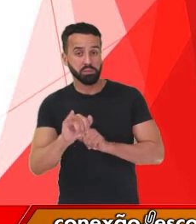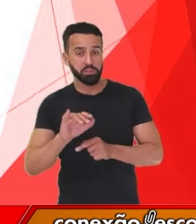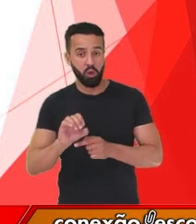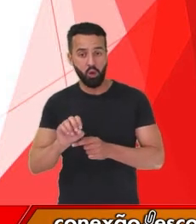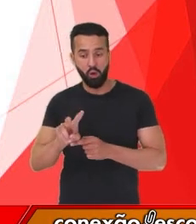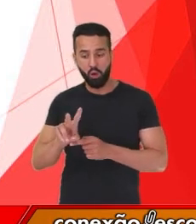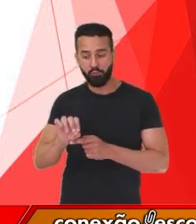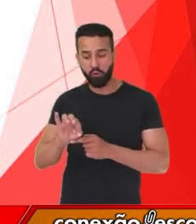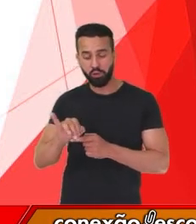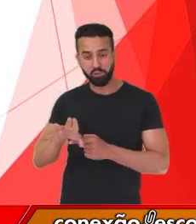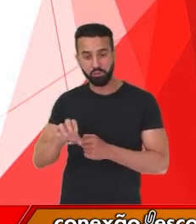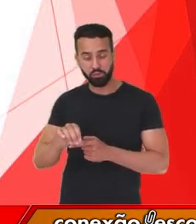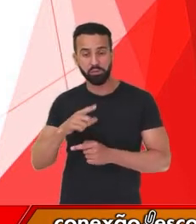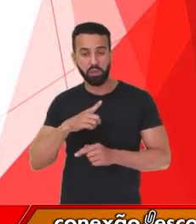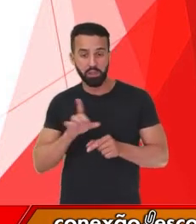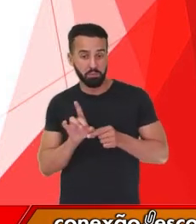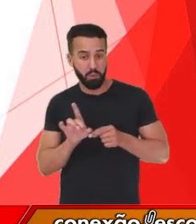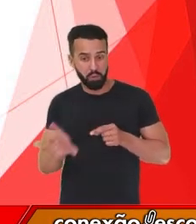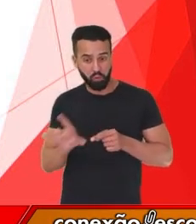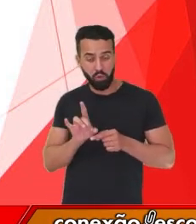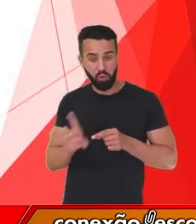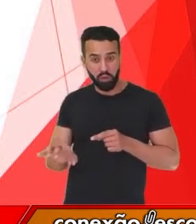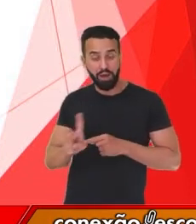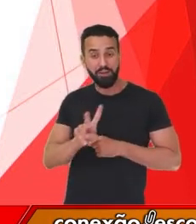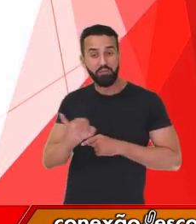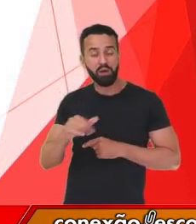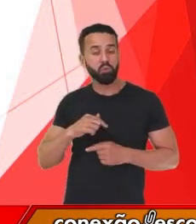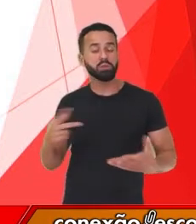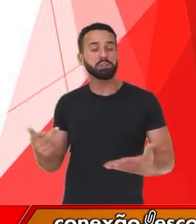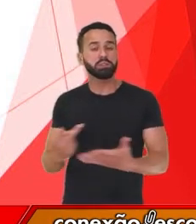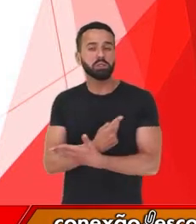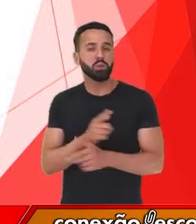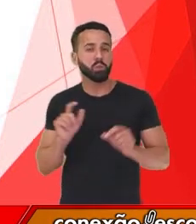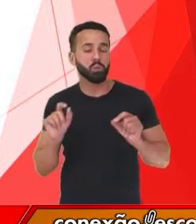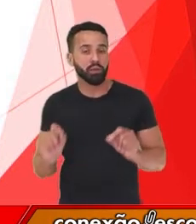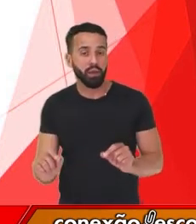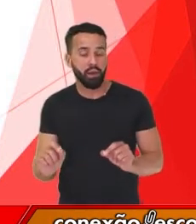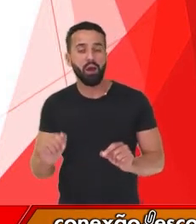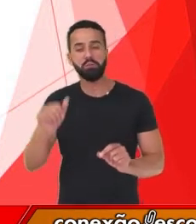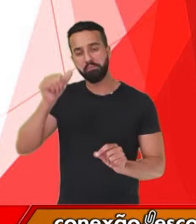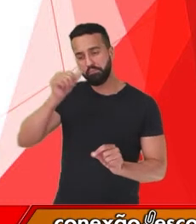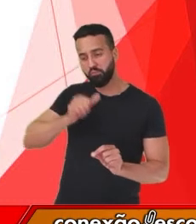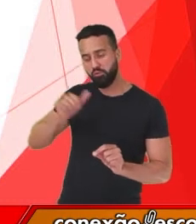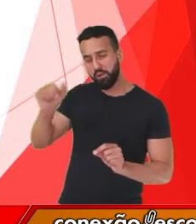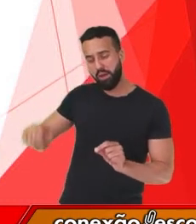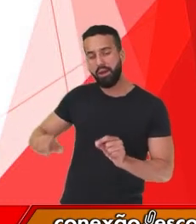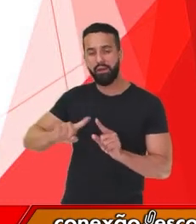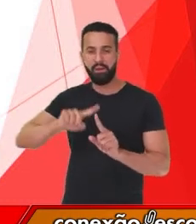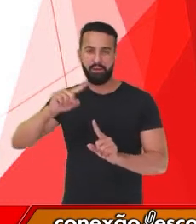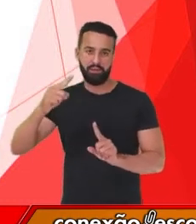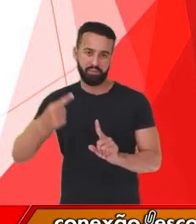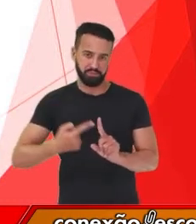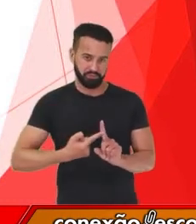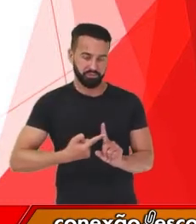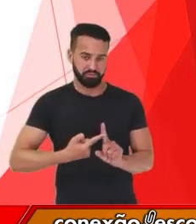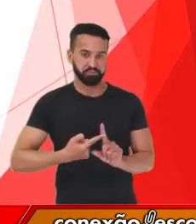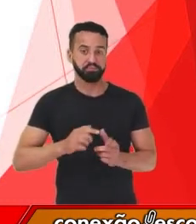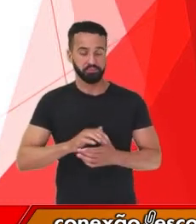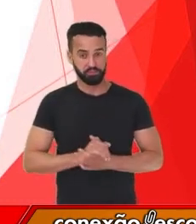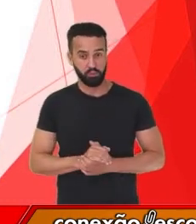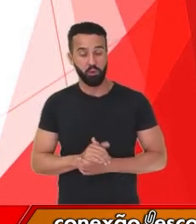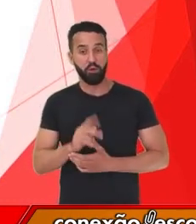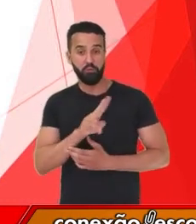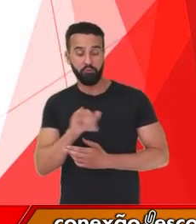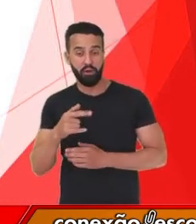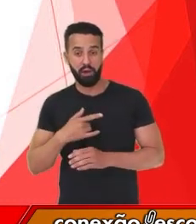fecundado por um espermatozoide, ocorre então o que nós chamamos de gravidez. Então, esse óvulo fecunda, ele